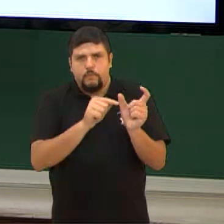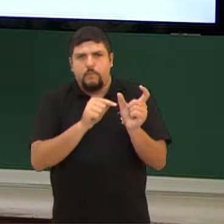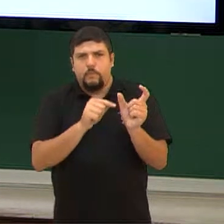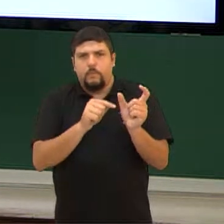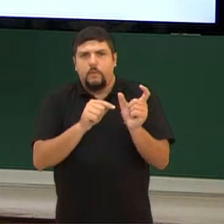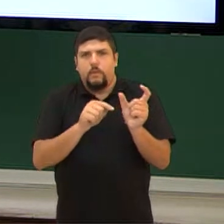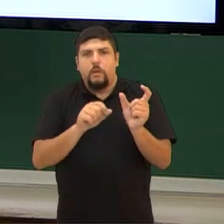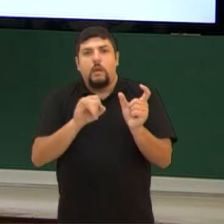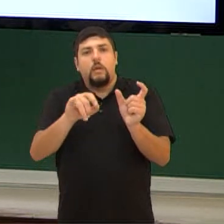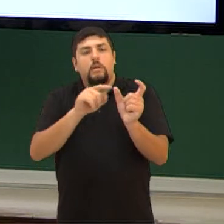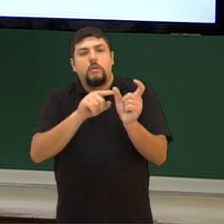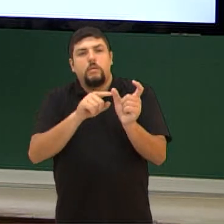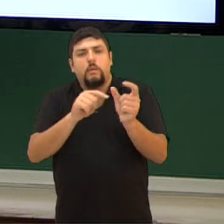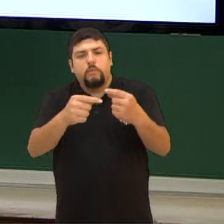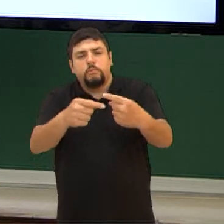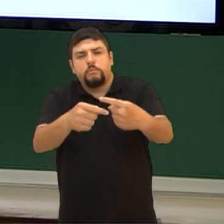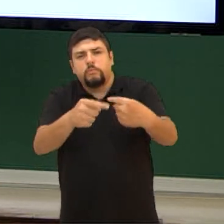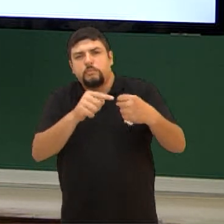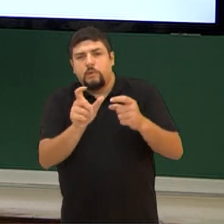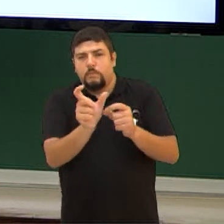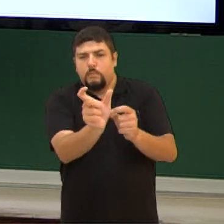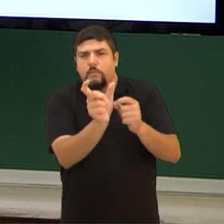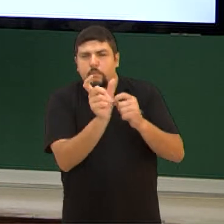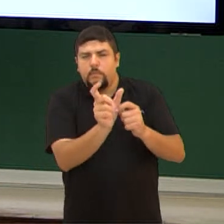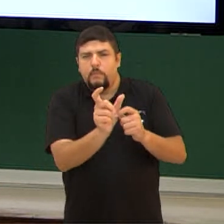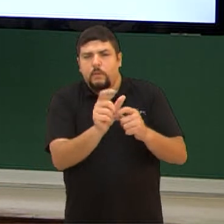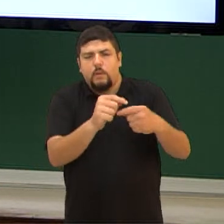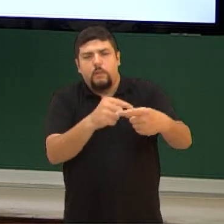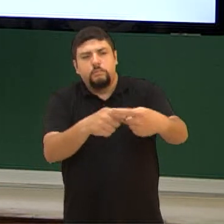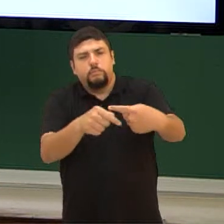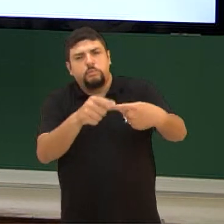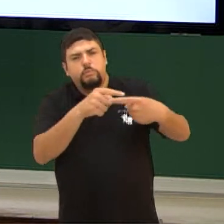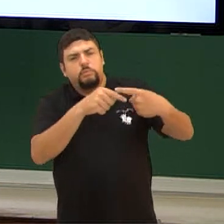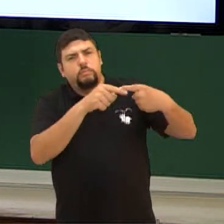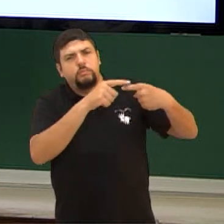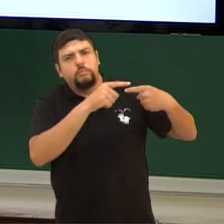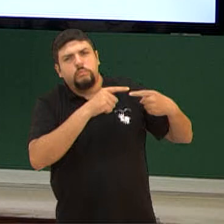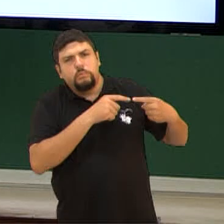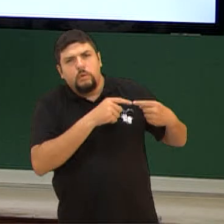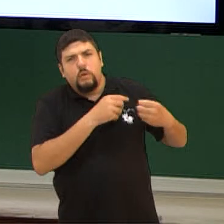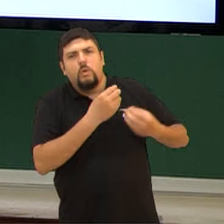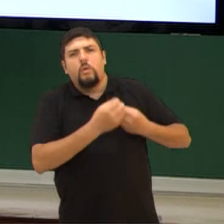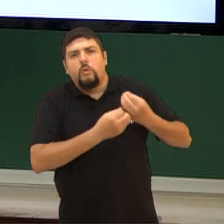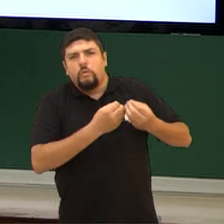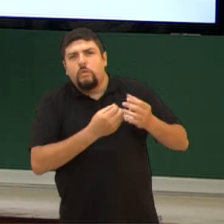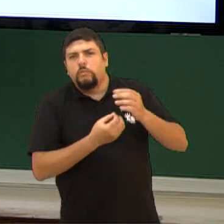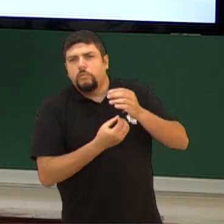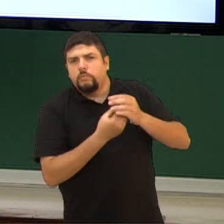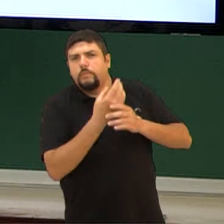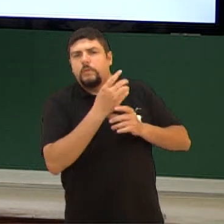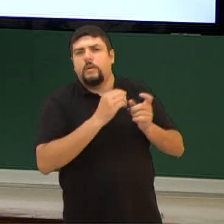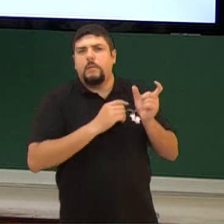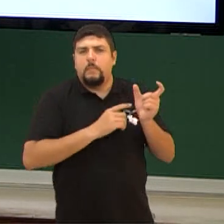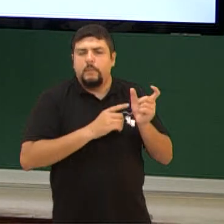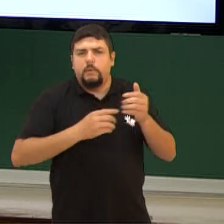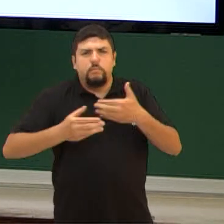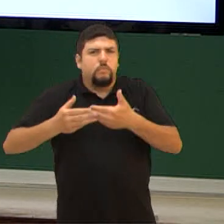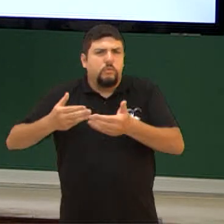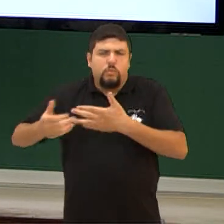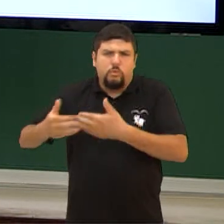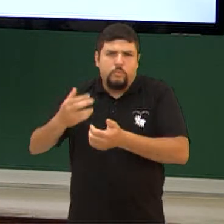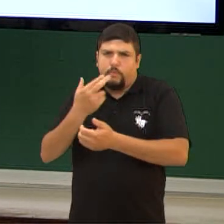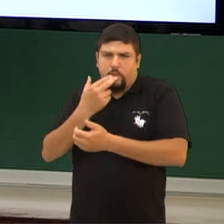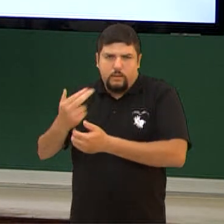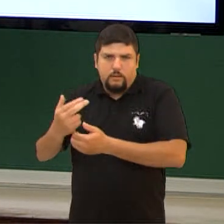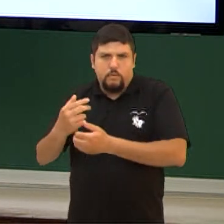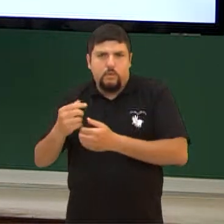se buscar lá na etimologia, se você buscar talvez lá na formação de palavras de qualquer língua, você